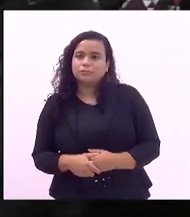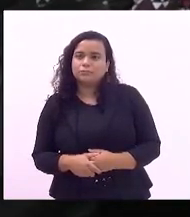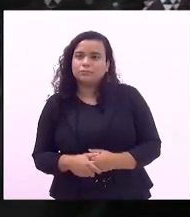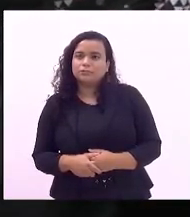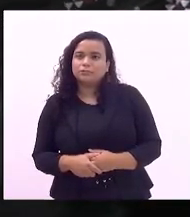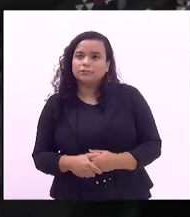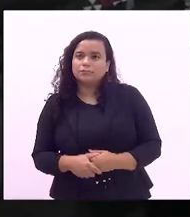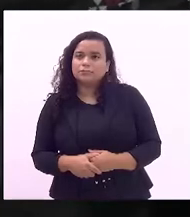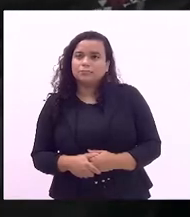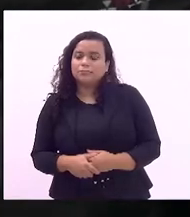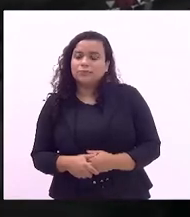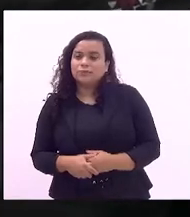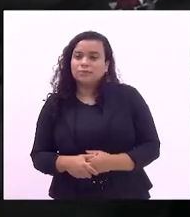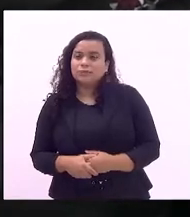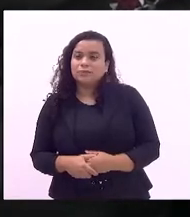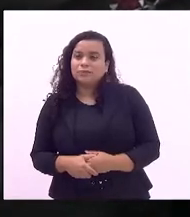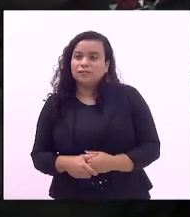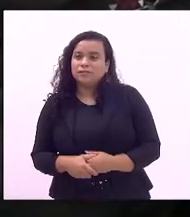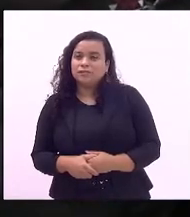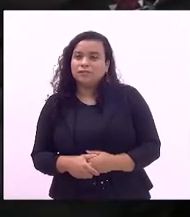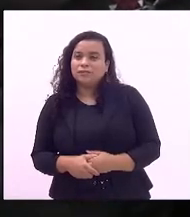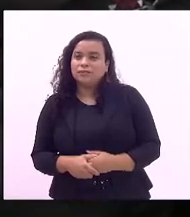E aí